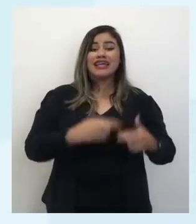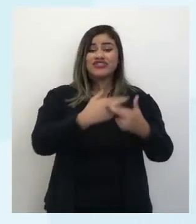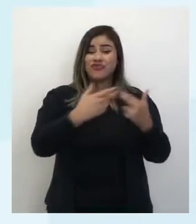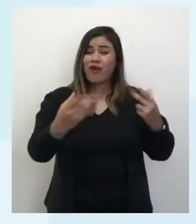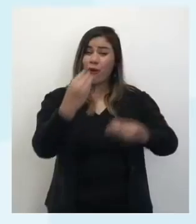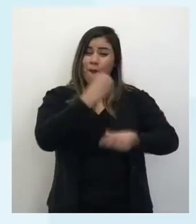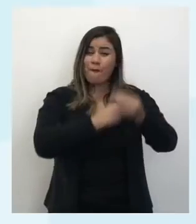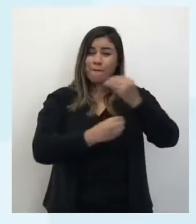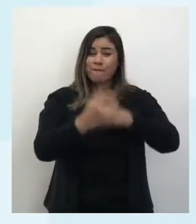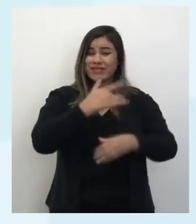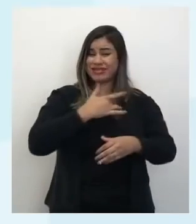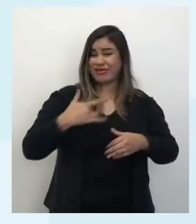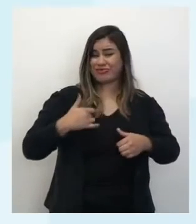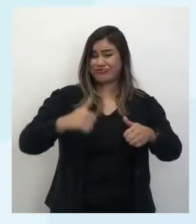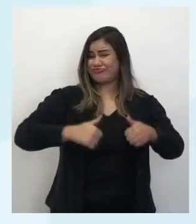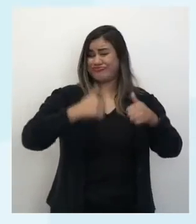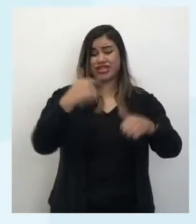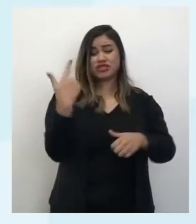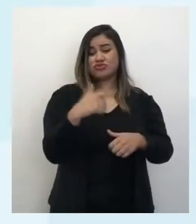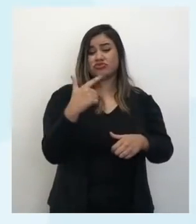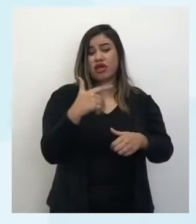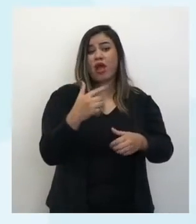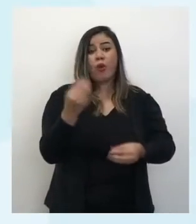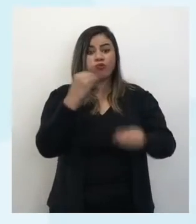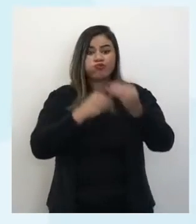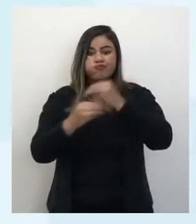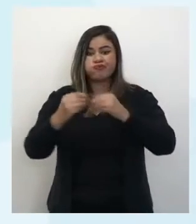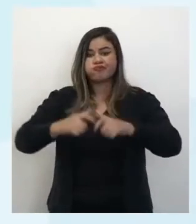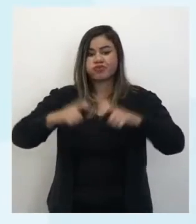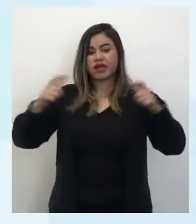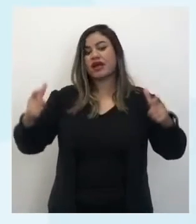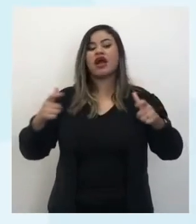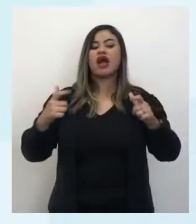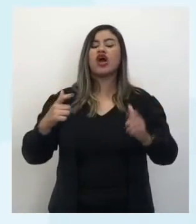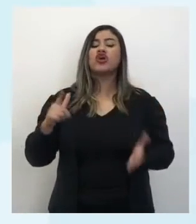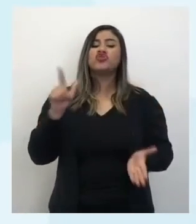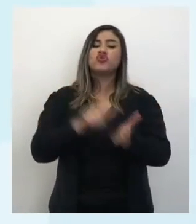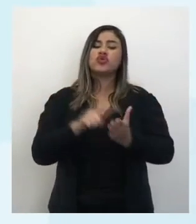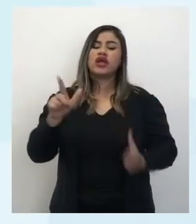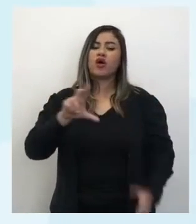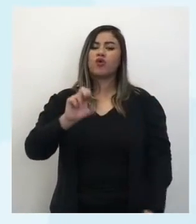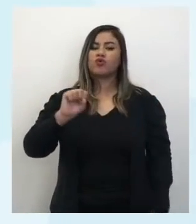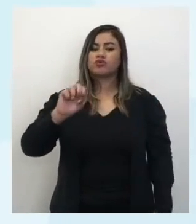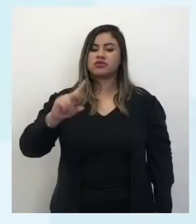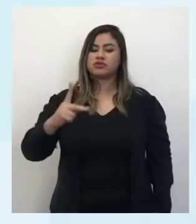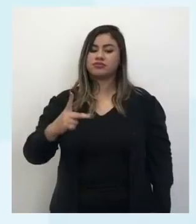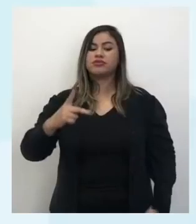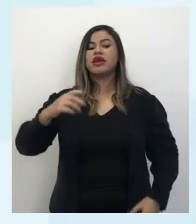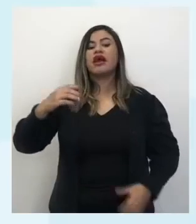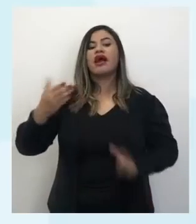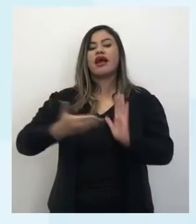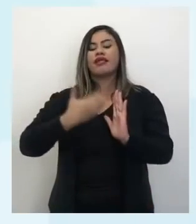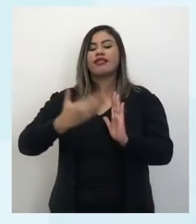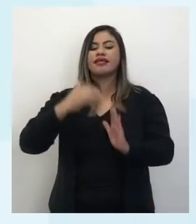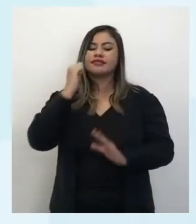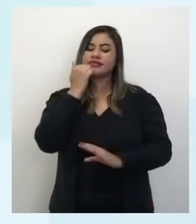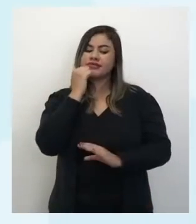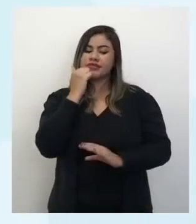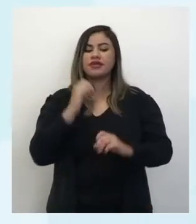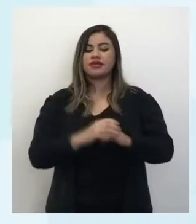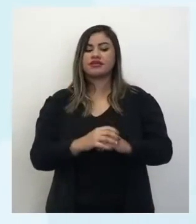menos escolarizados. Parte 1. Jornal da USP, Caderno de Ciências, 13/8/2020.